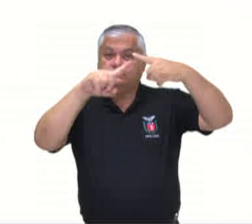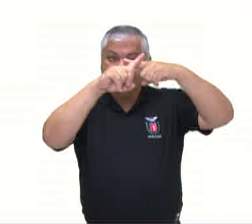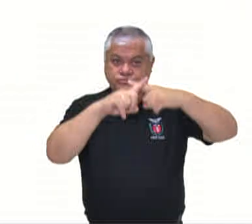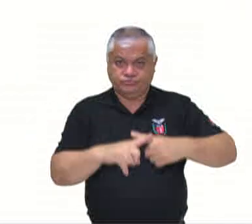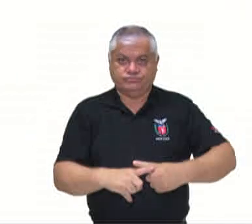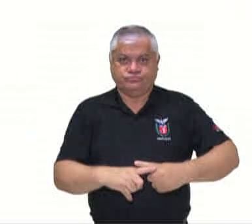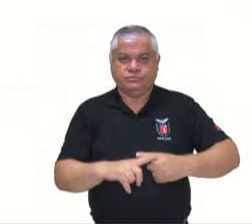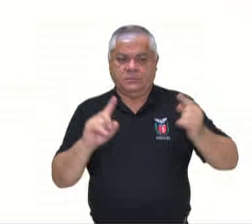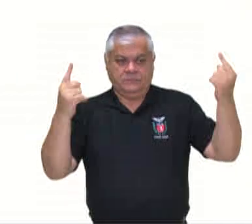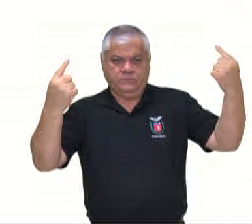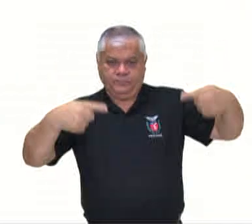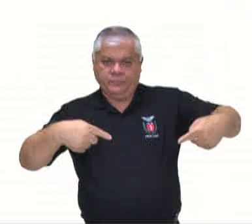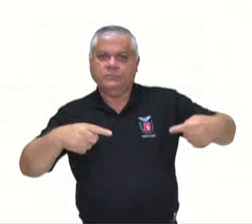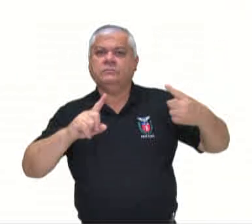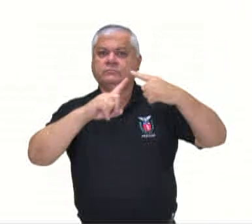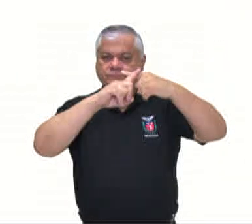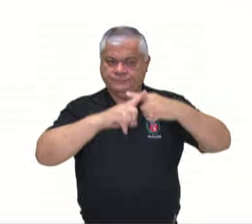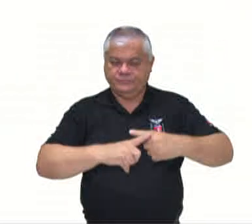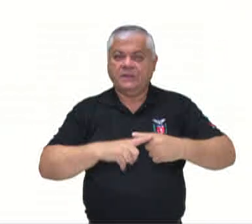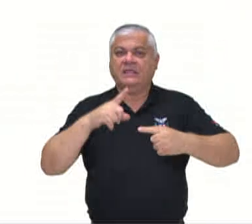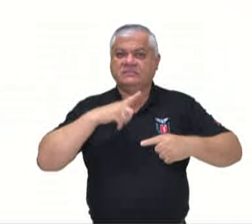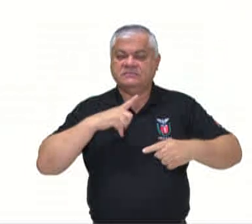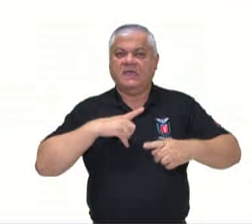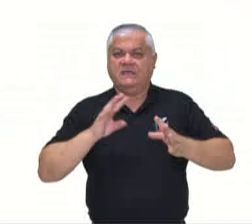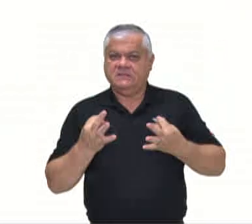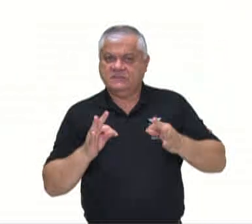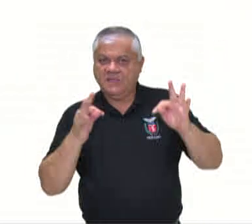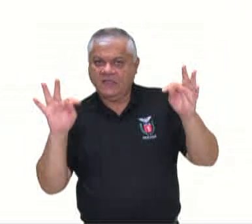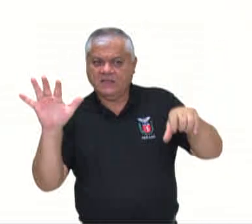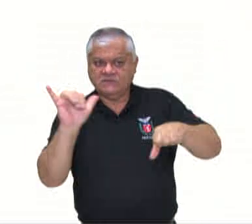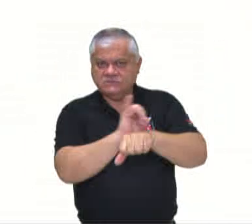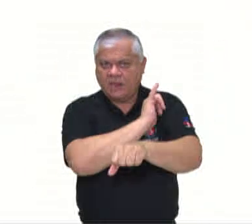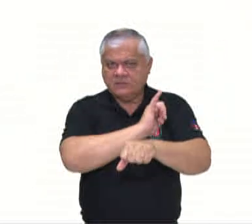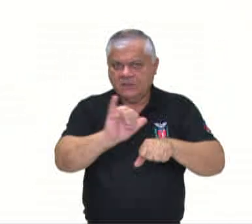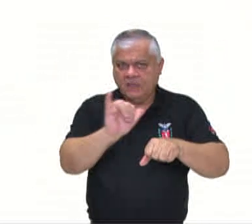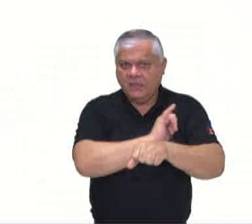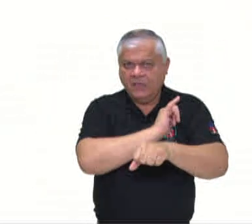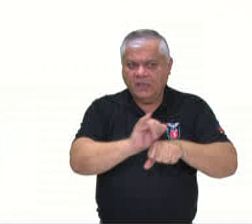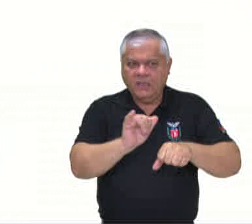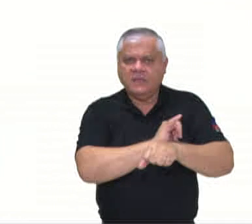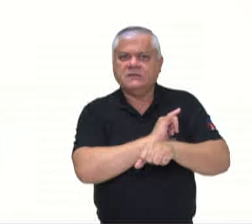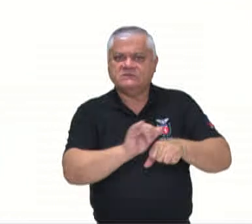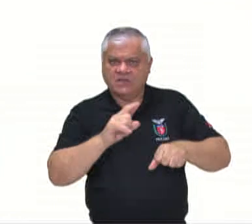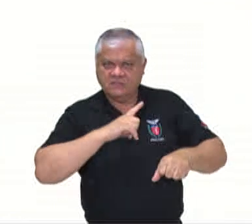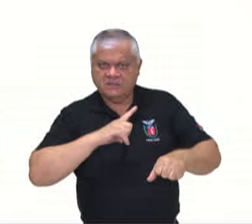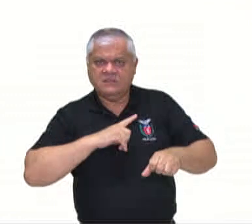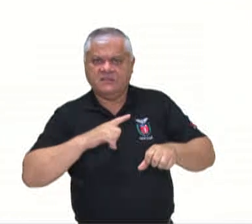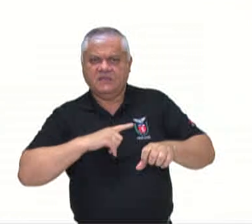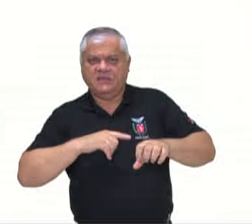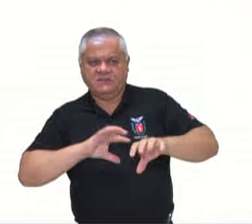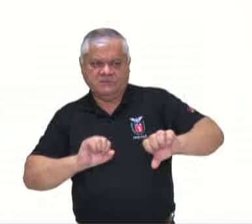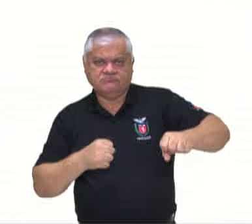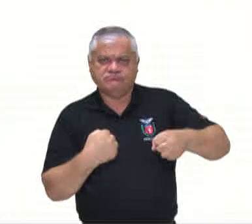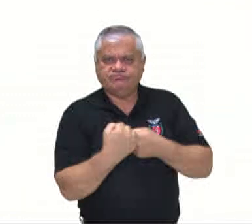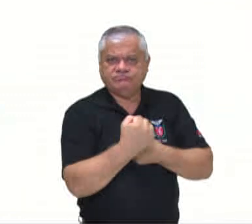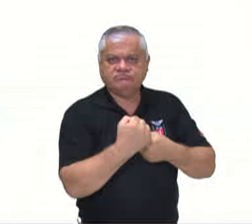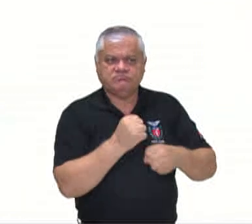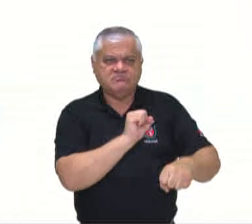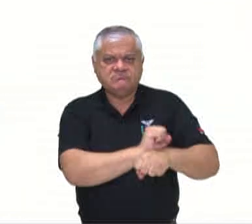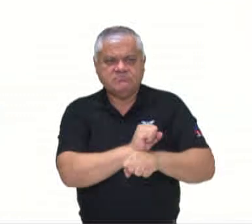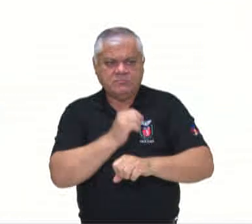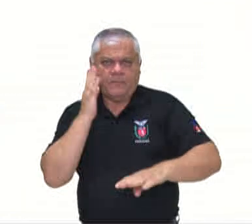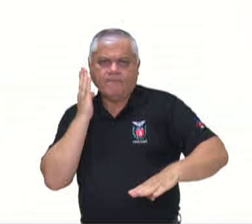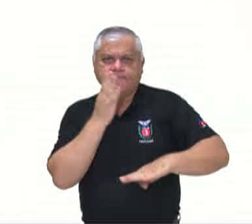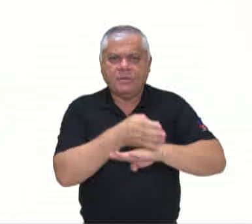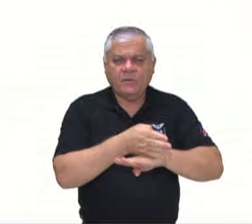em que os oponentes se utilizam de técnicas e estratégias de desequilíbrio, contusão, imobilização ou exclusão